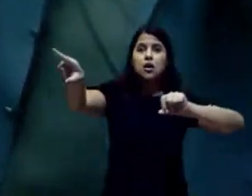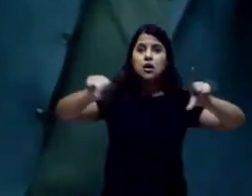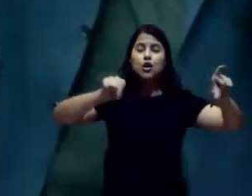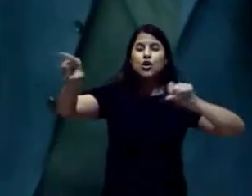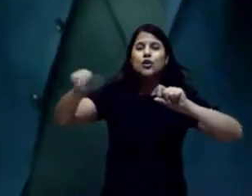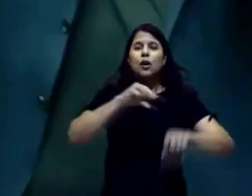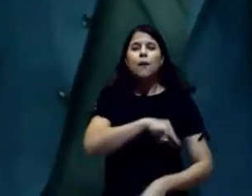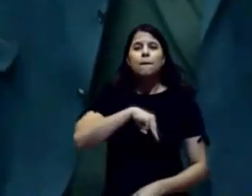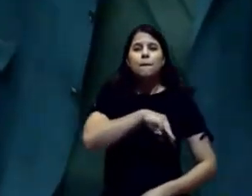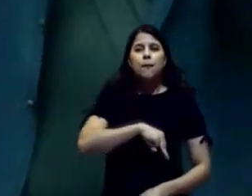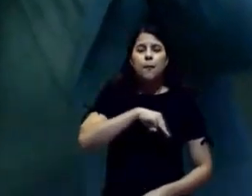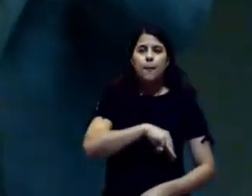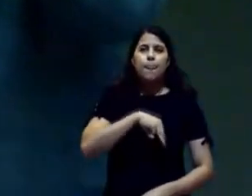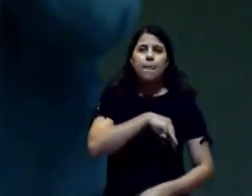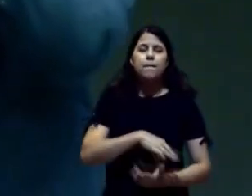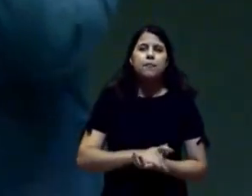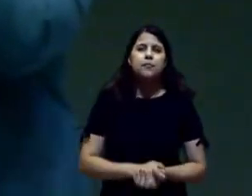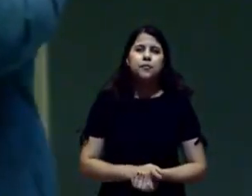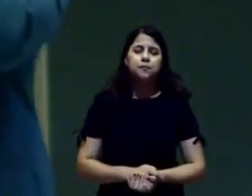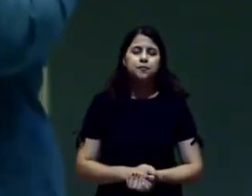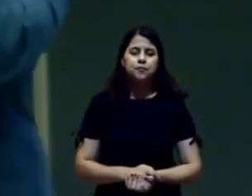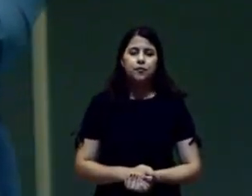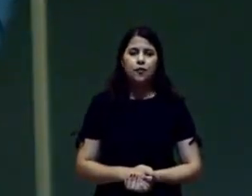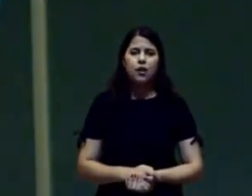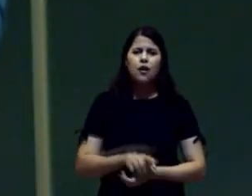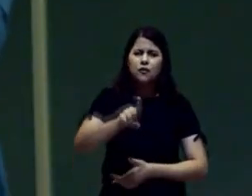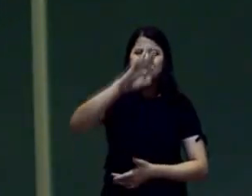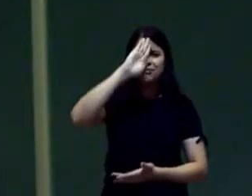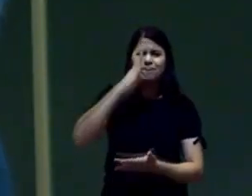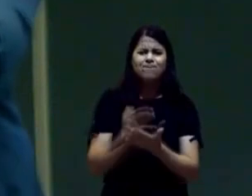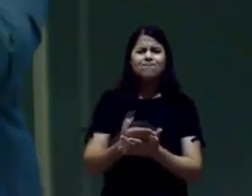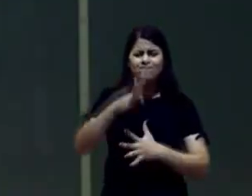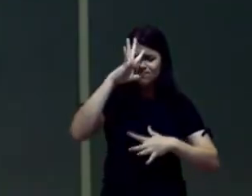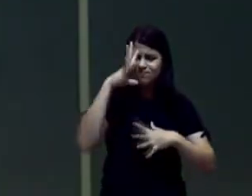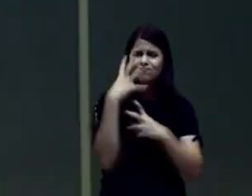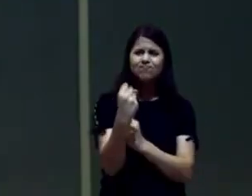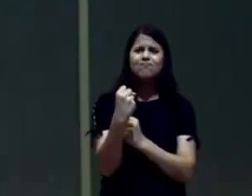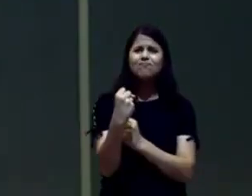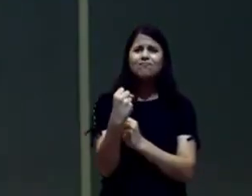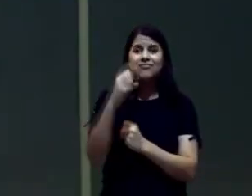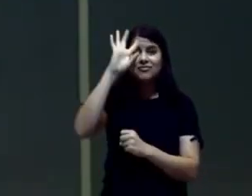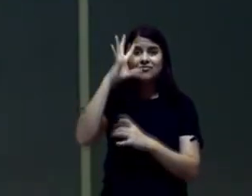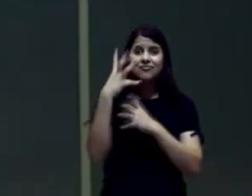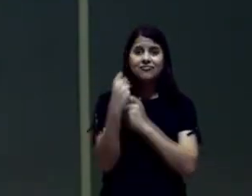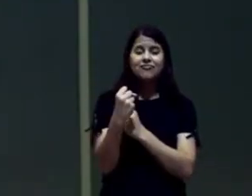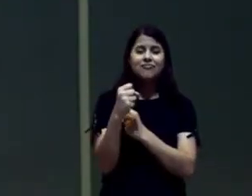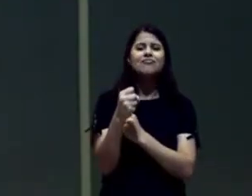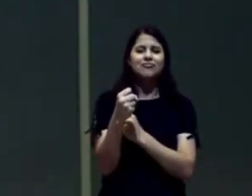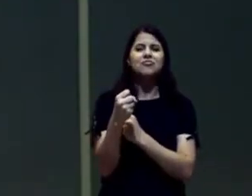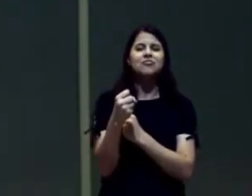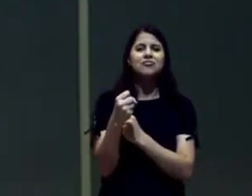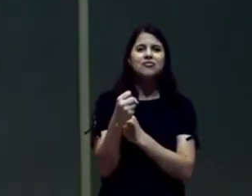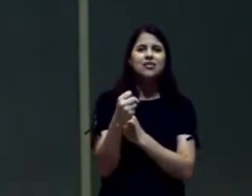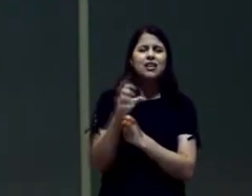campo missionário. Eu tenho uma palavra de Deus para vocês. Continuem acreditando. É a convicção de Deus na vida de vocês.